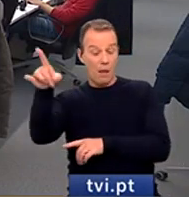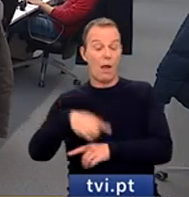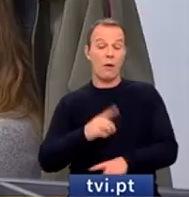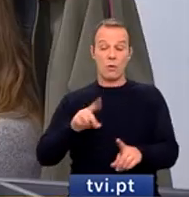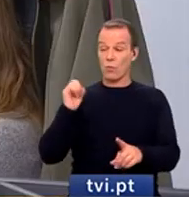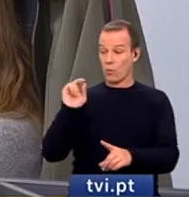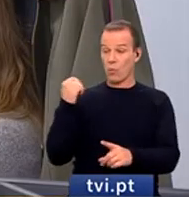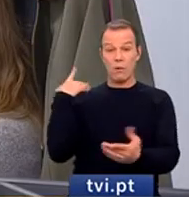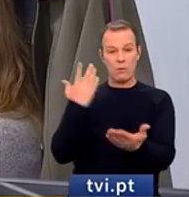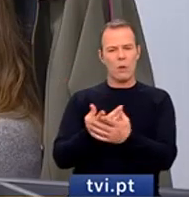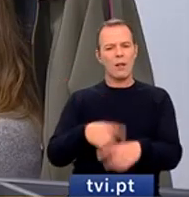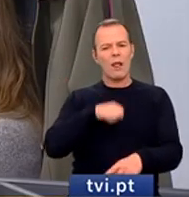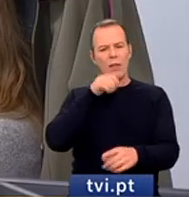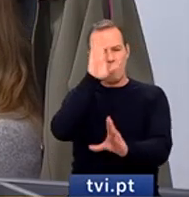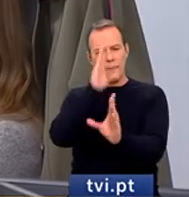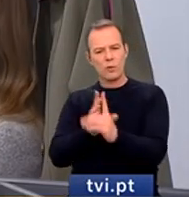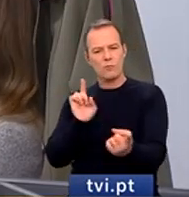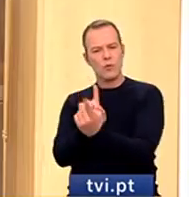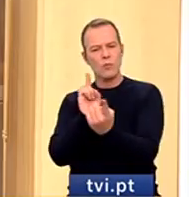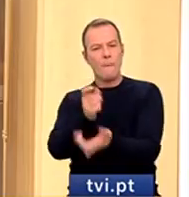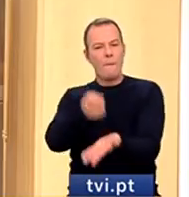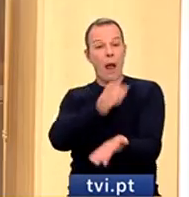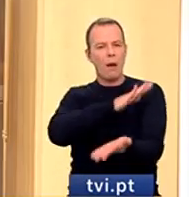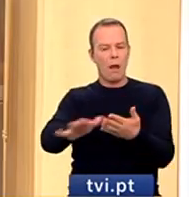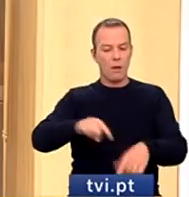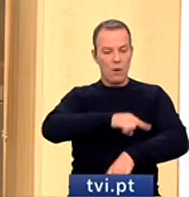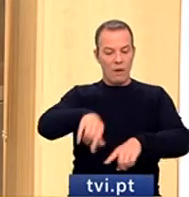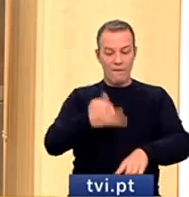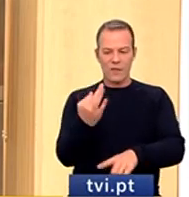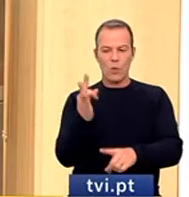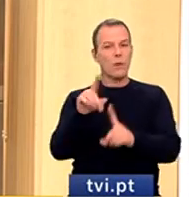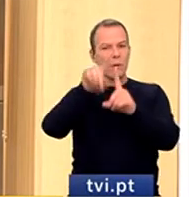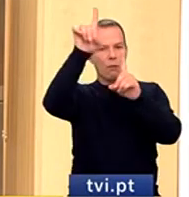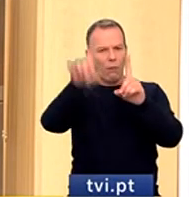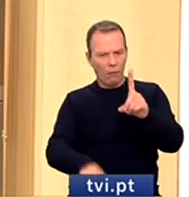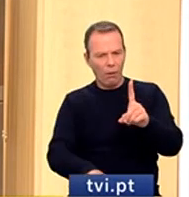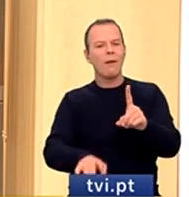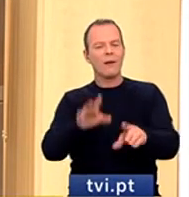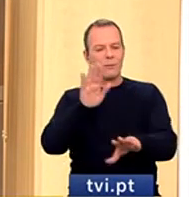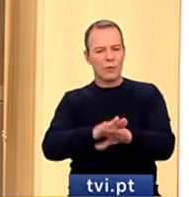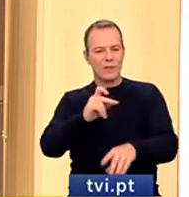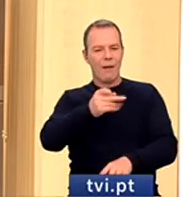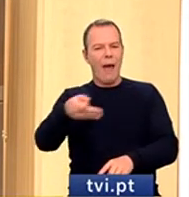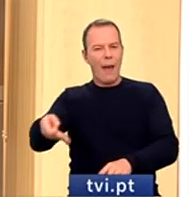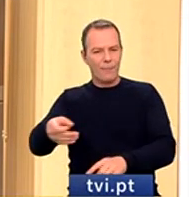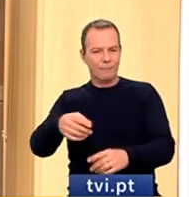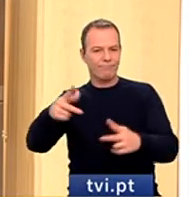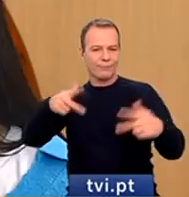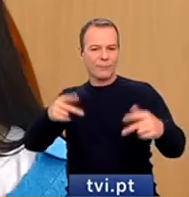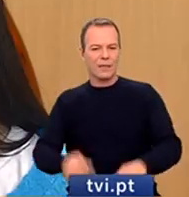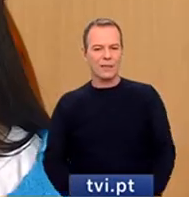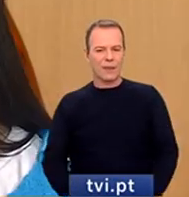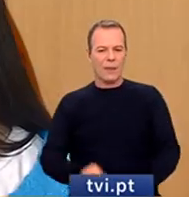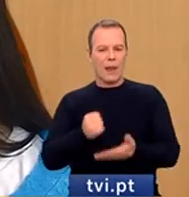aos colaboradores consultas de psicologia gratuitas 24 horas por dia, através de uma aplicação. São 5 níveis